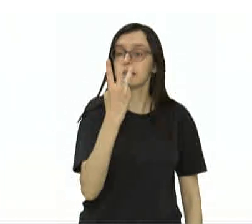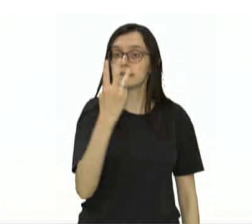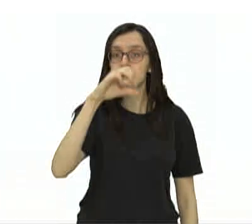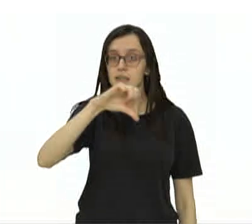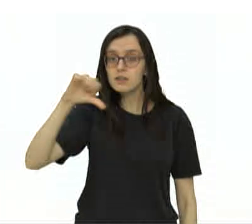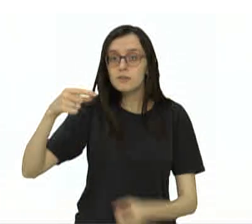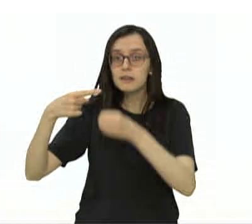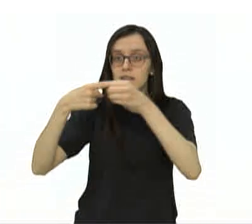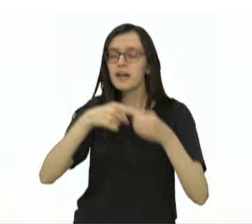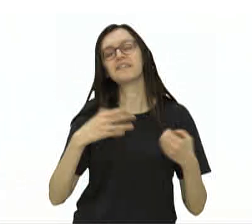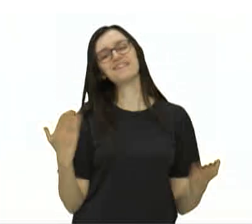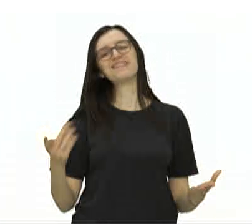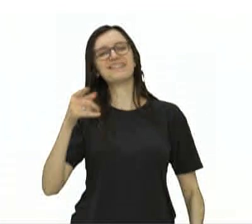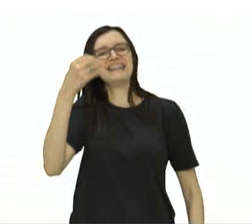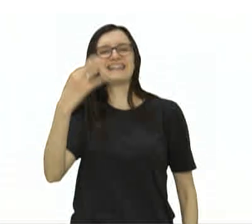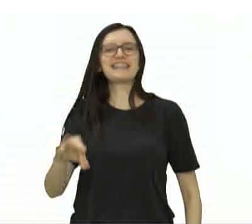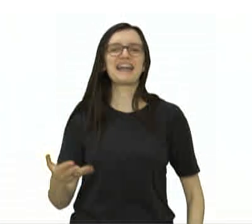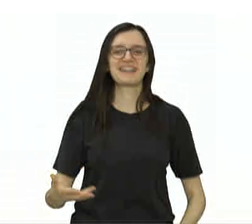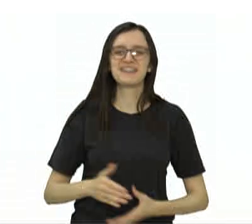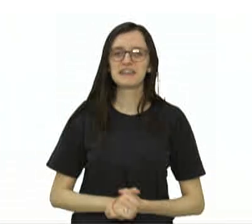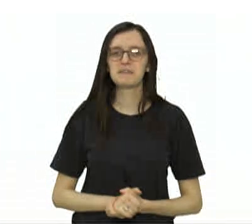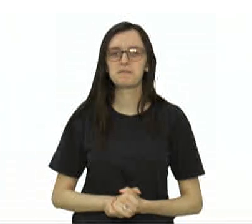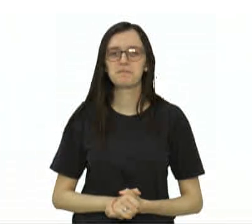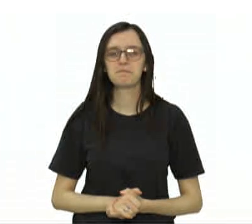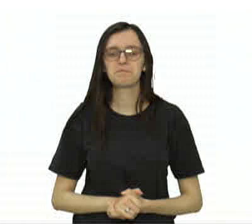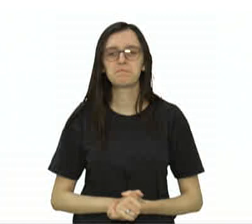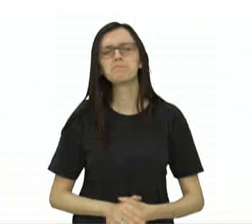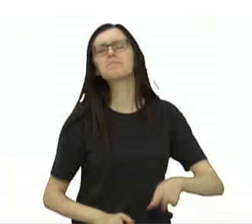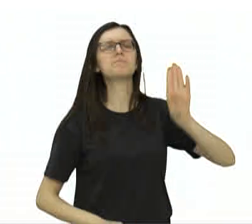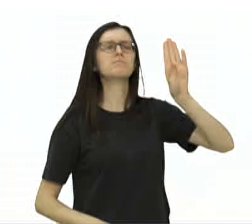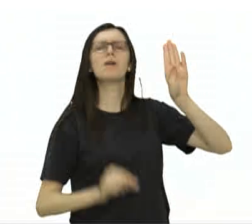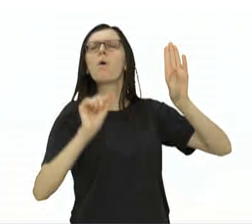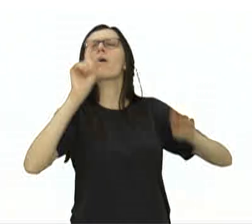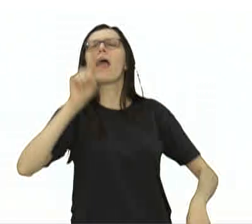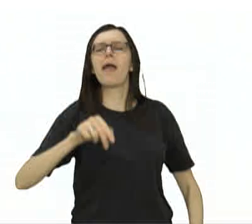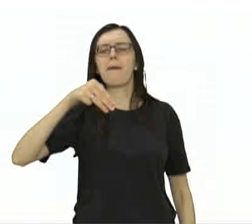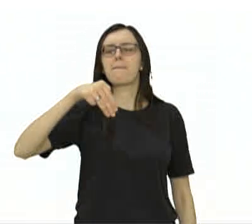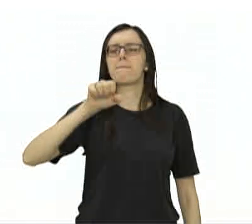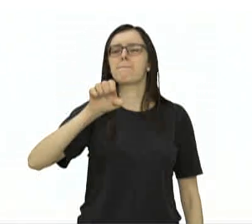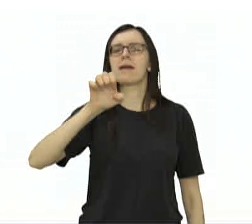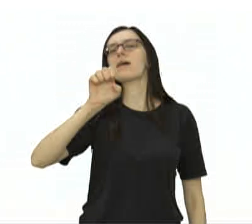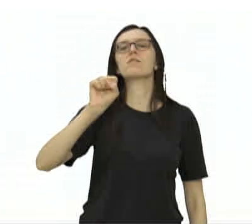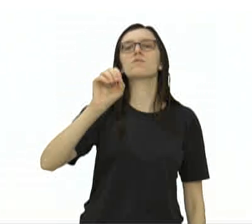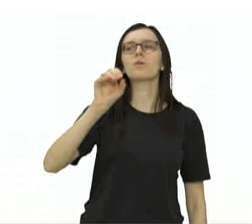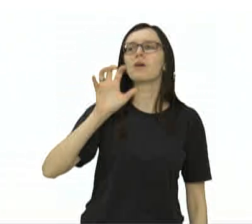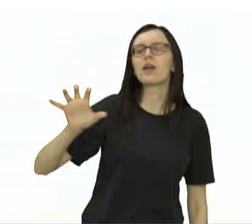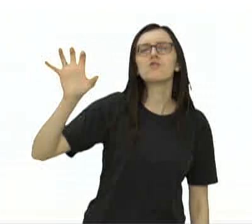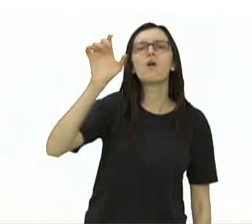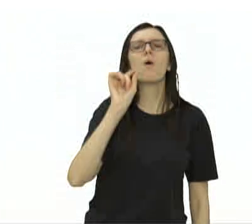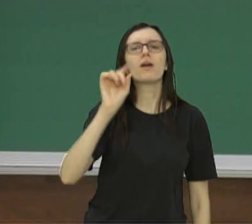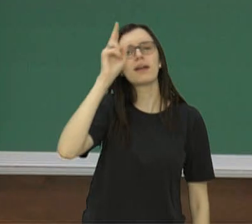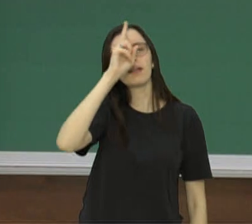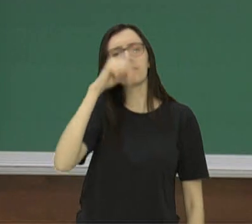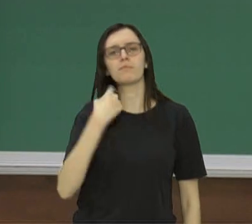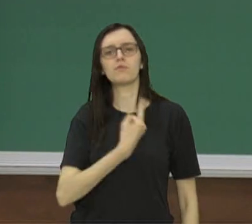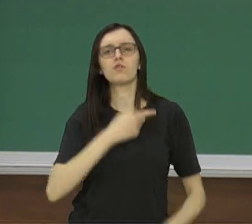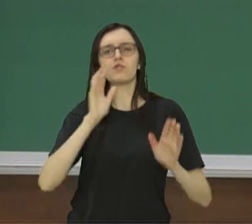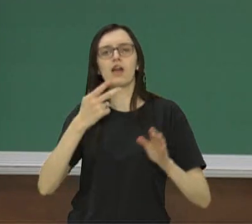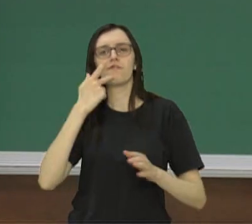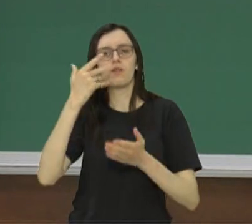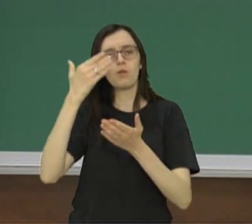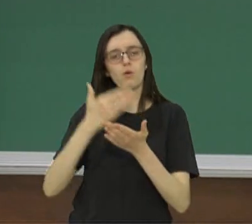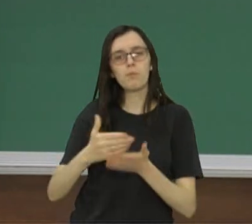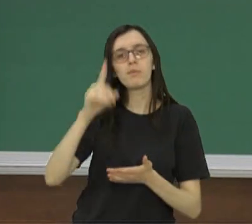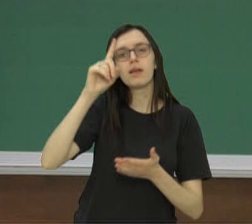399 municípios, você acertou. O que são mesorregiões? Lembra que nós falamos lá no início, né? É